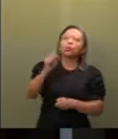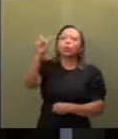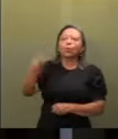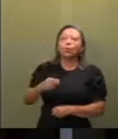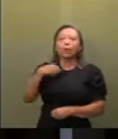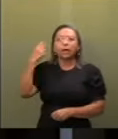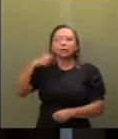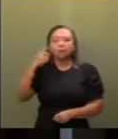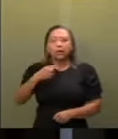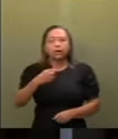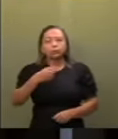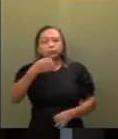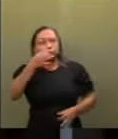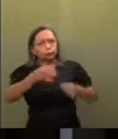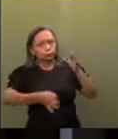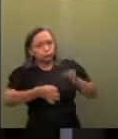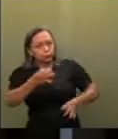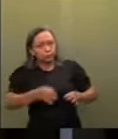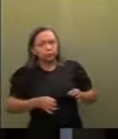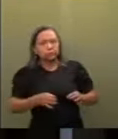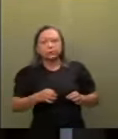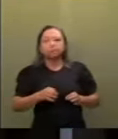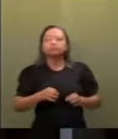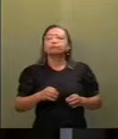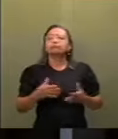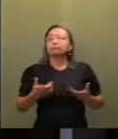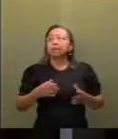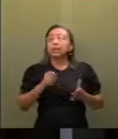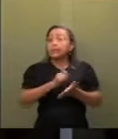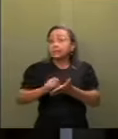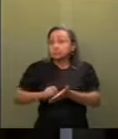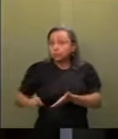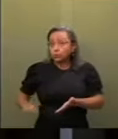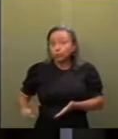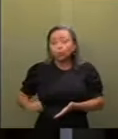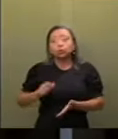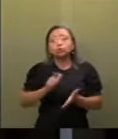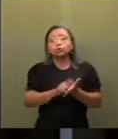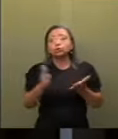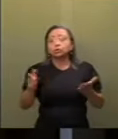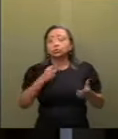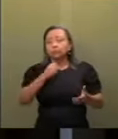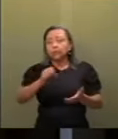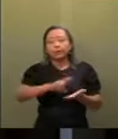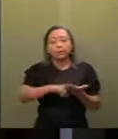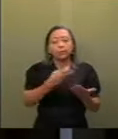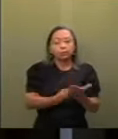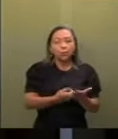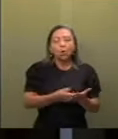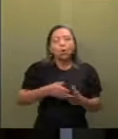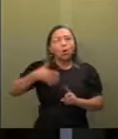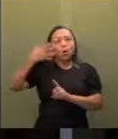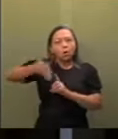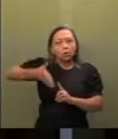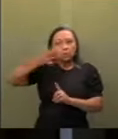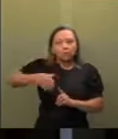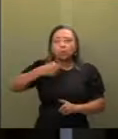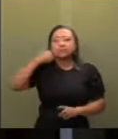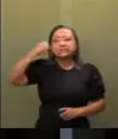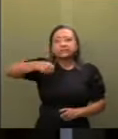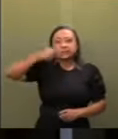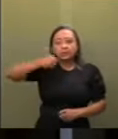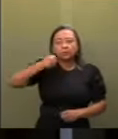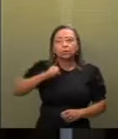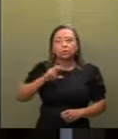advogado, jurista, diplomata, escritor, jornalista, tradutor, orador, senador